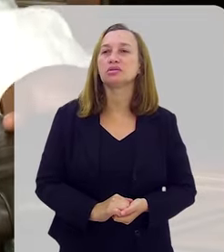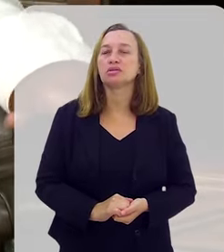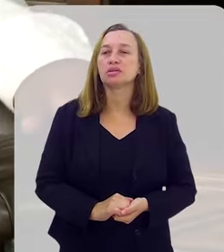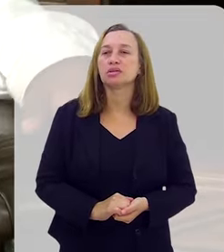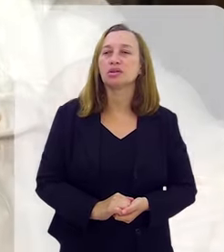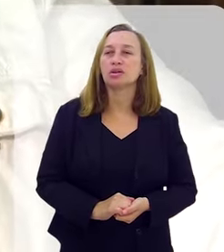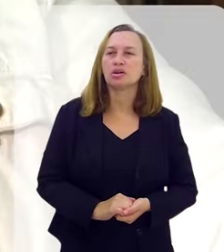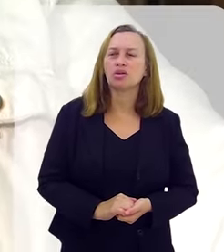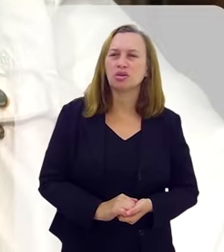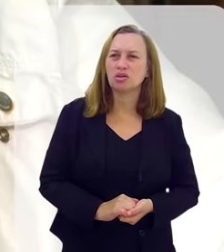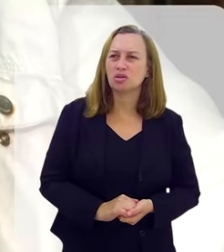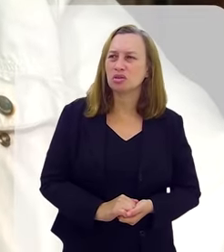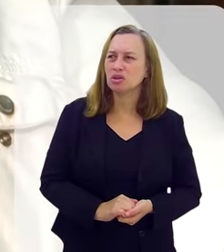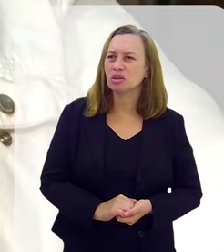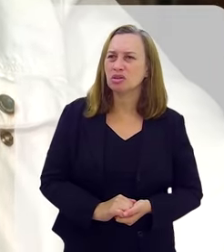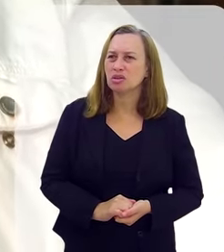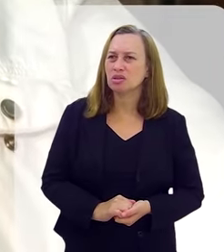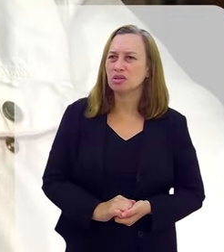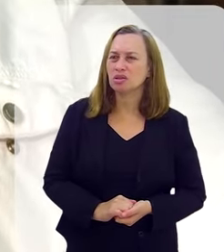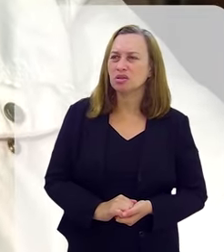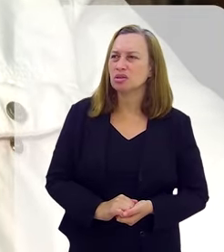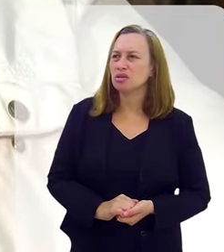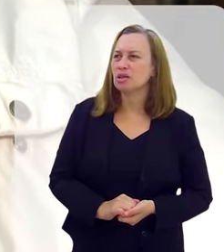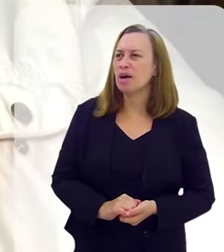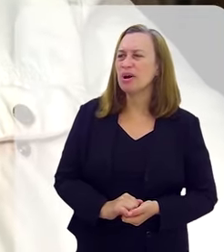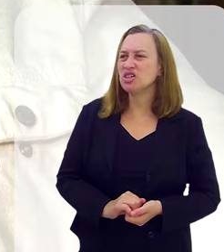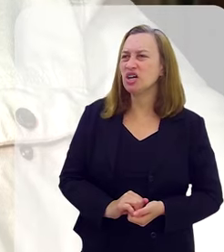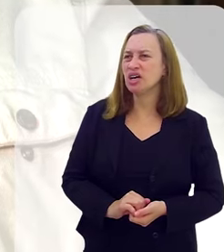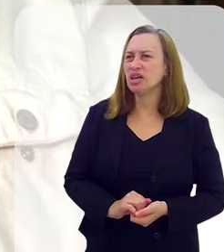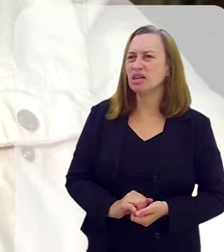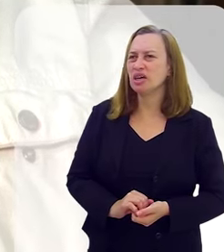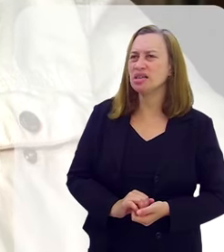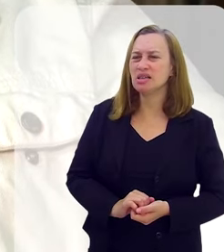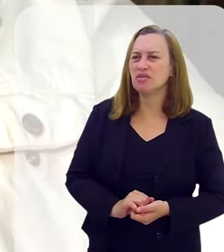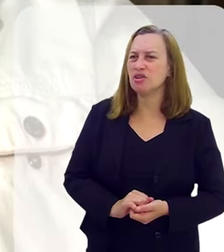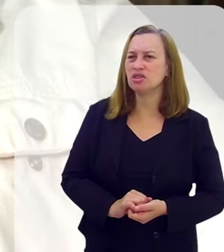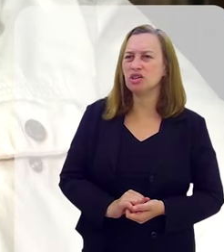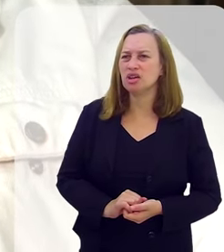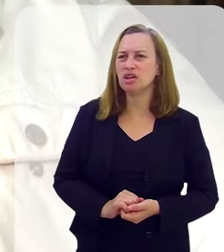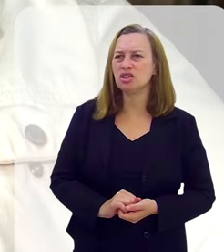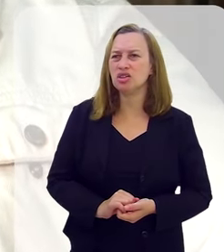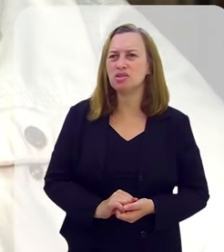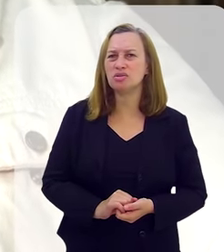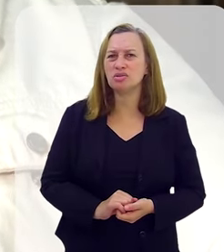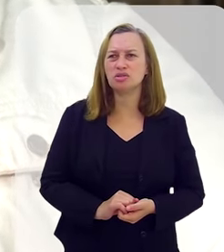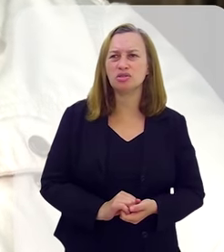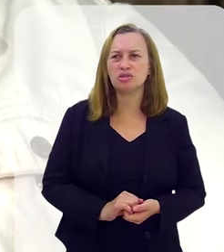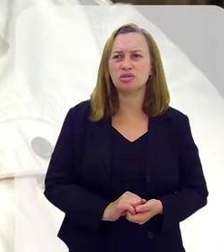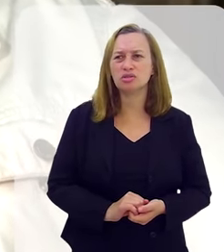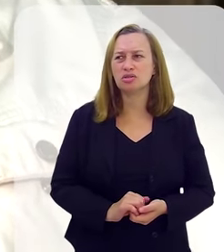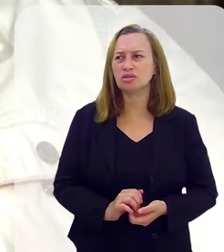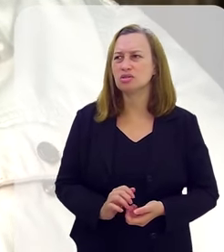acompanhar. Tem lugar à mesa,